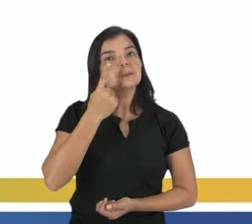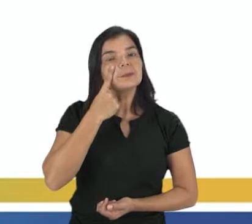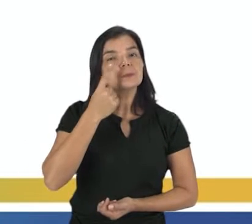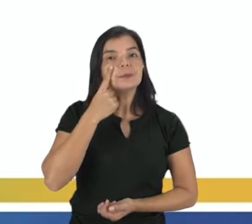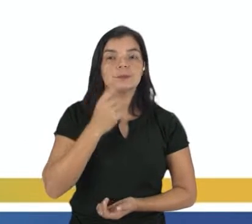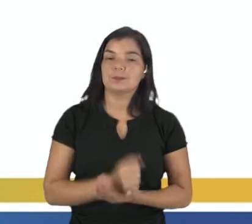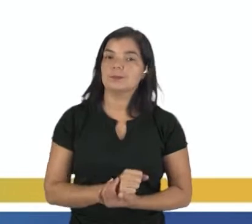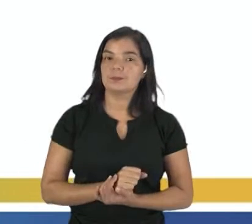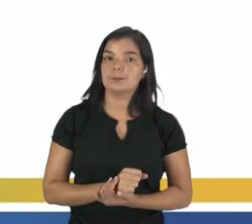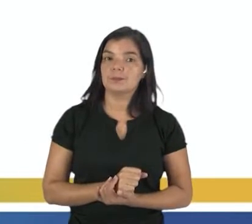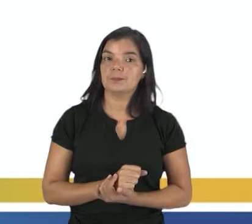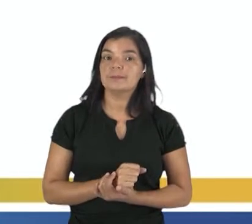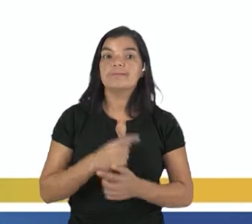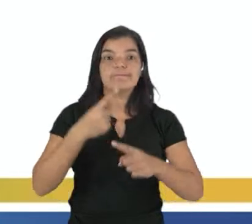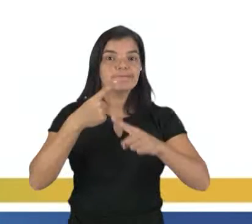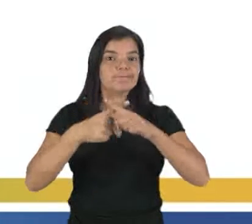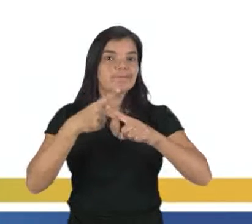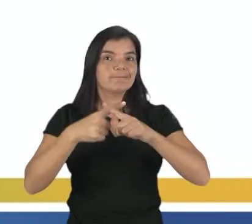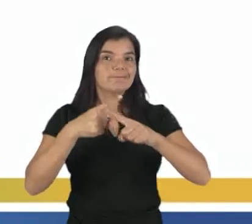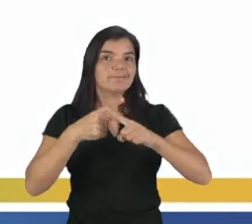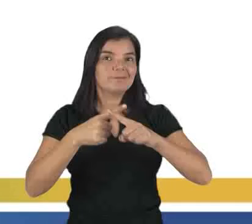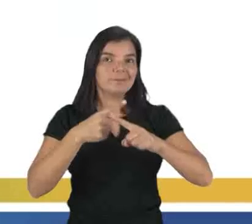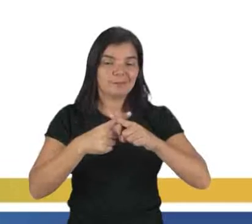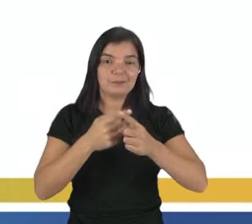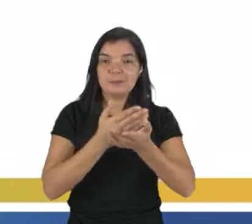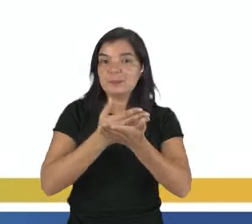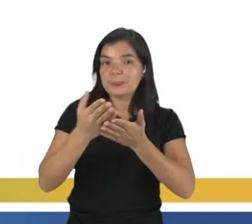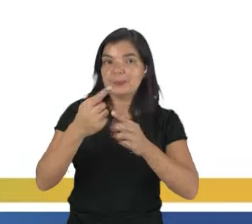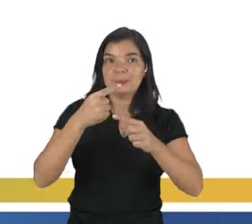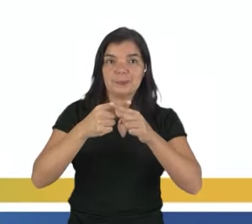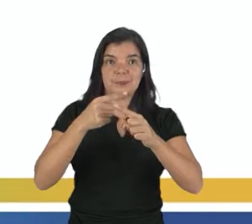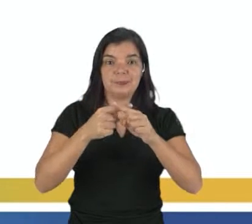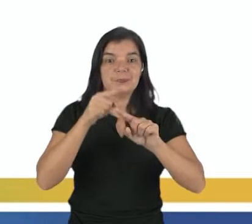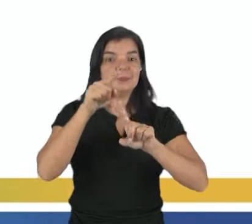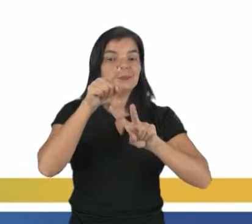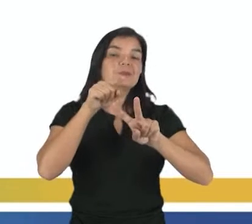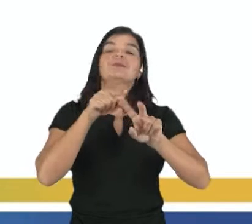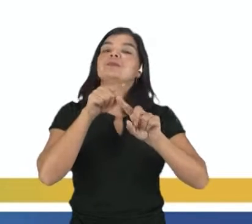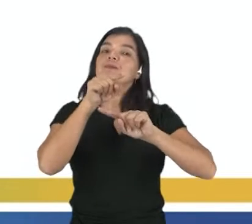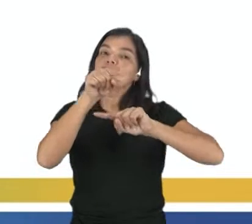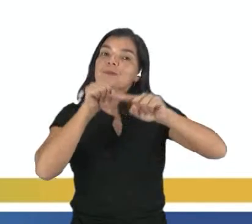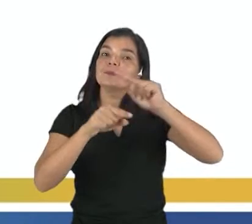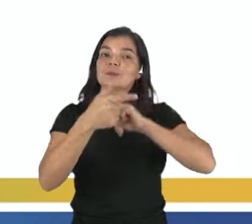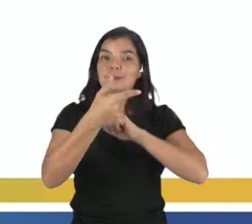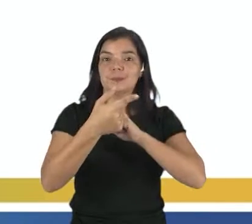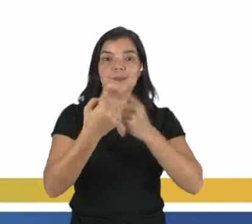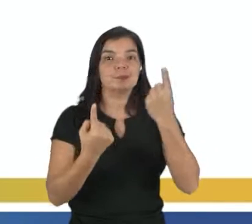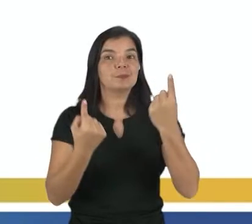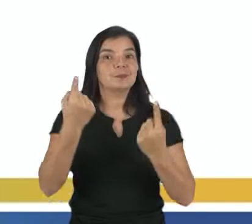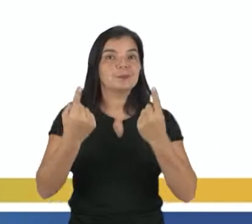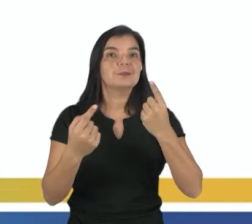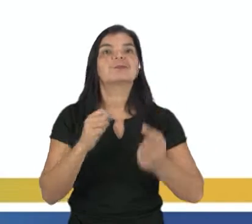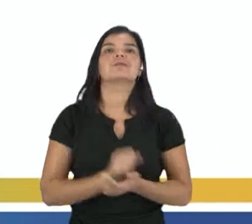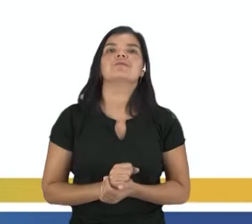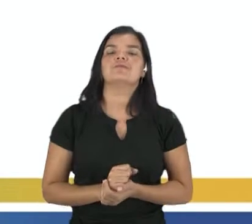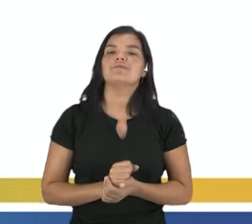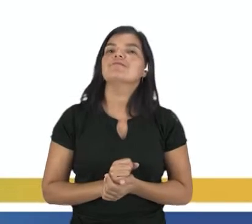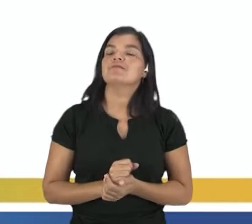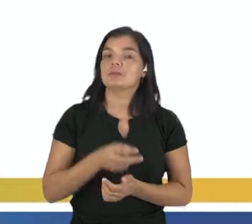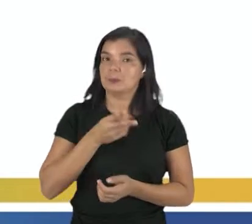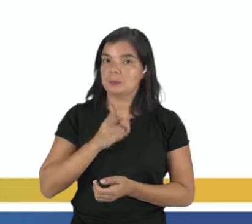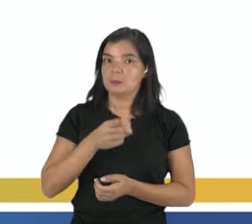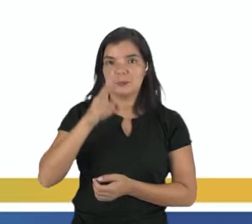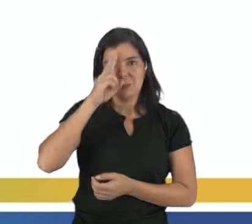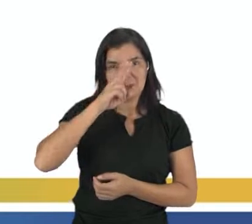aplicar o princípio multiplicativo eu vou dividir por 2 Em ambos os lados certo e a igualdade